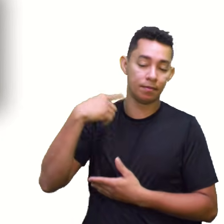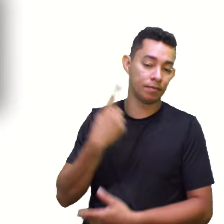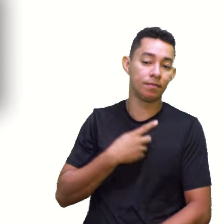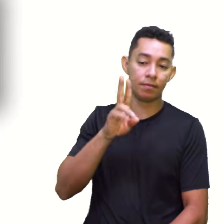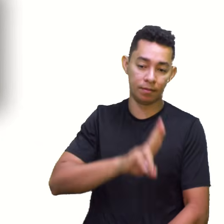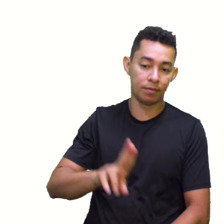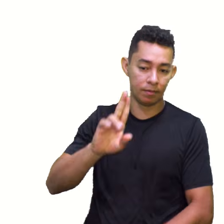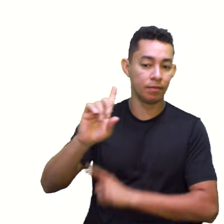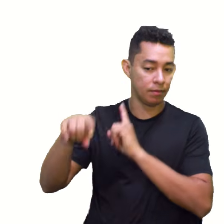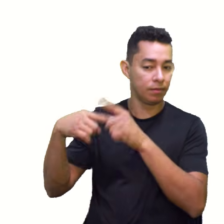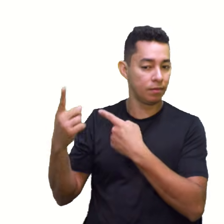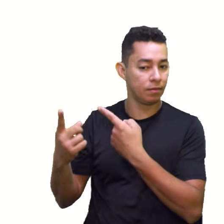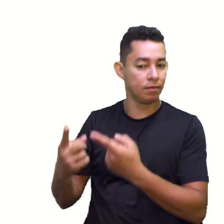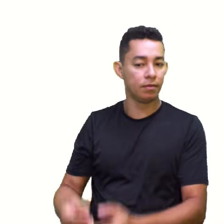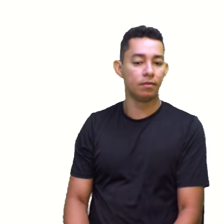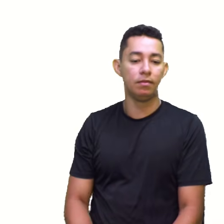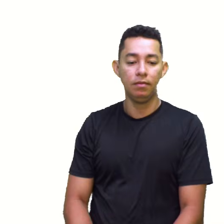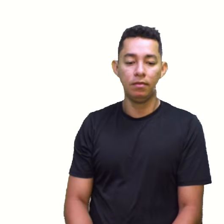utilizar. Beleza?